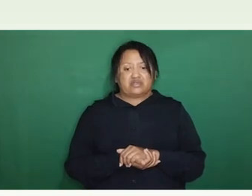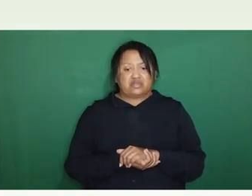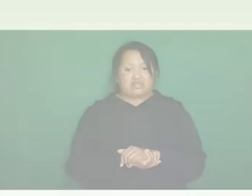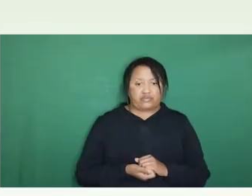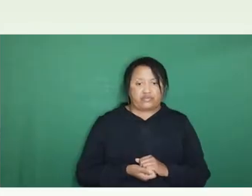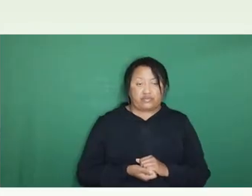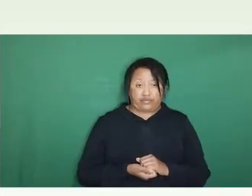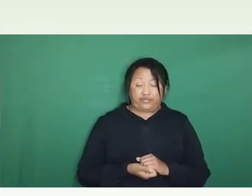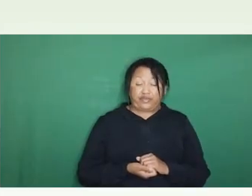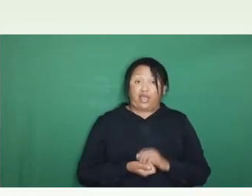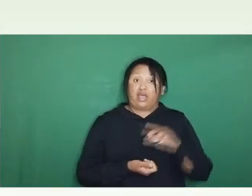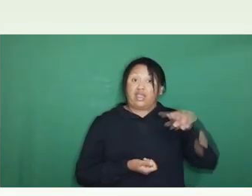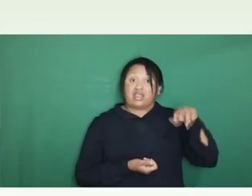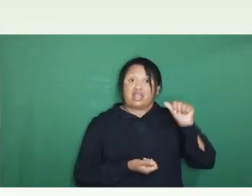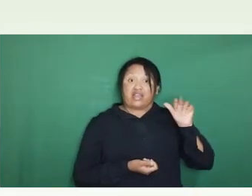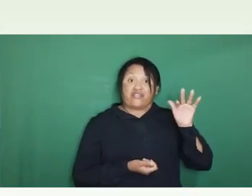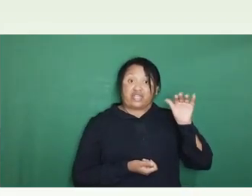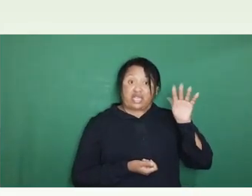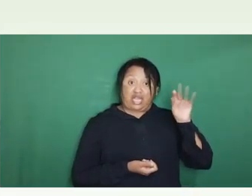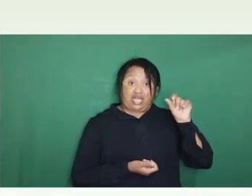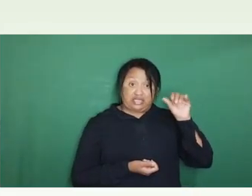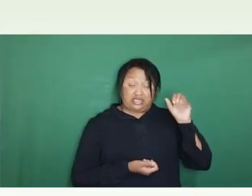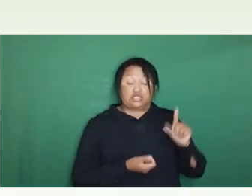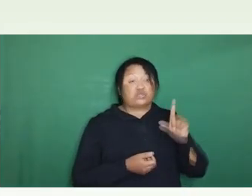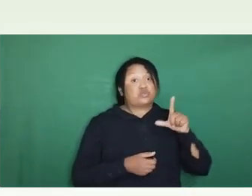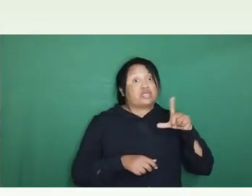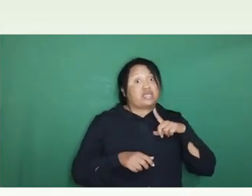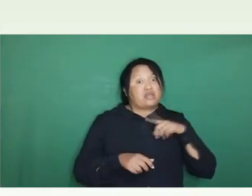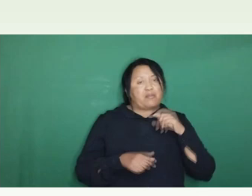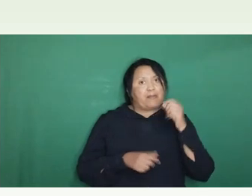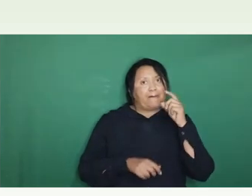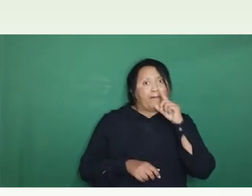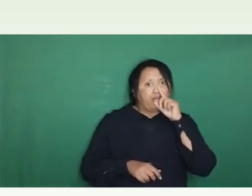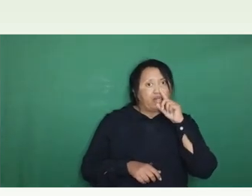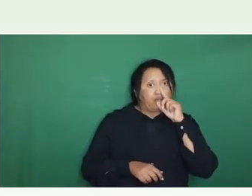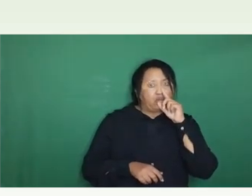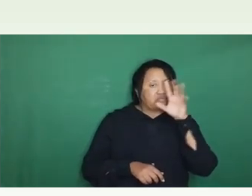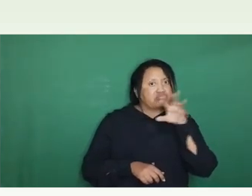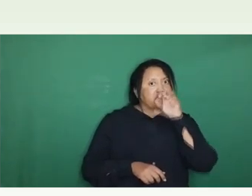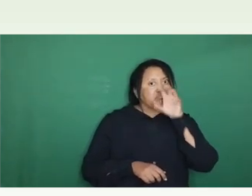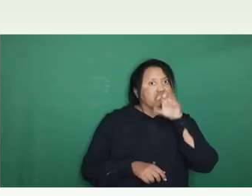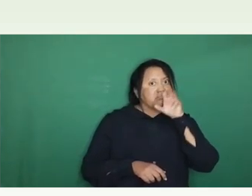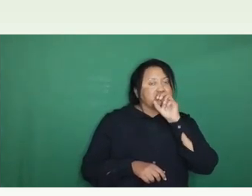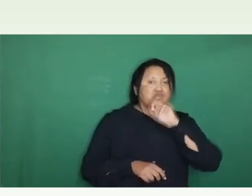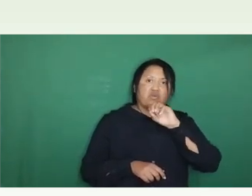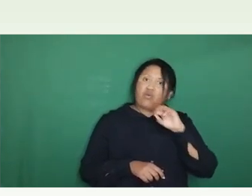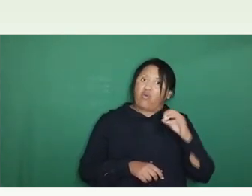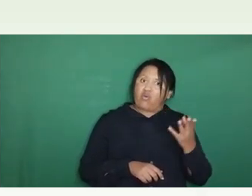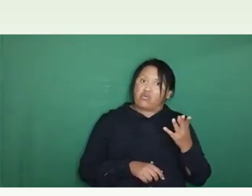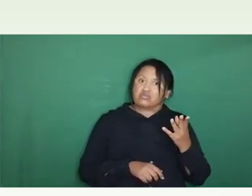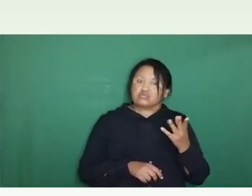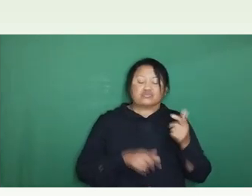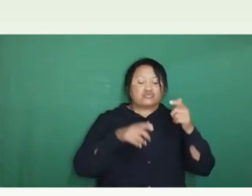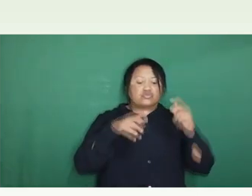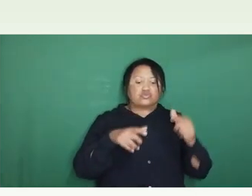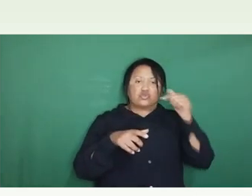questão 17 o naftaleno apresenta risco por inalação por formava apoios